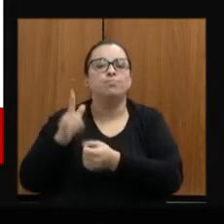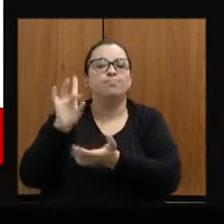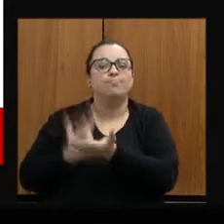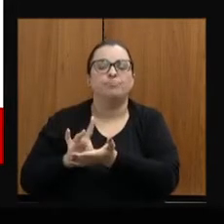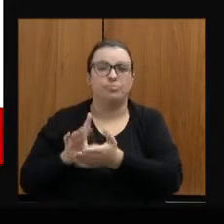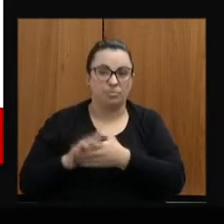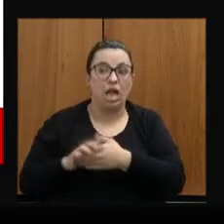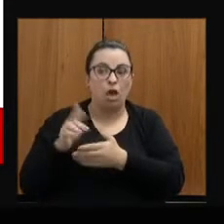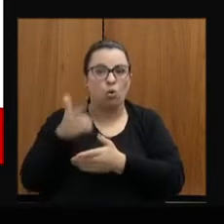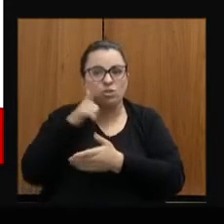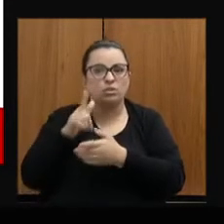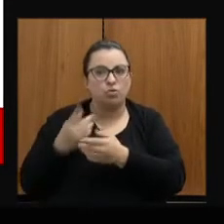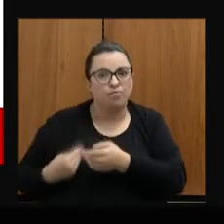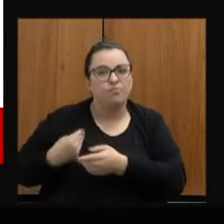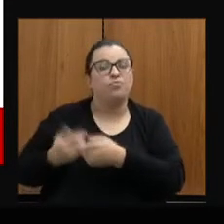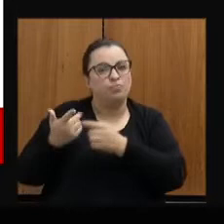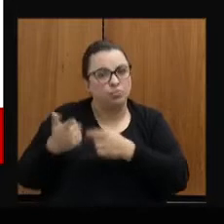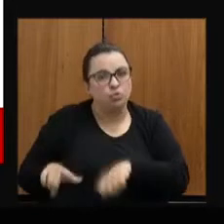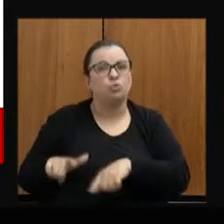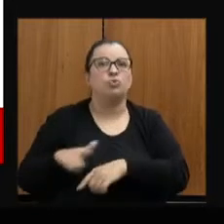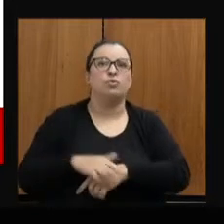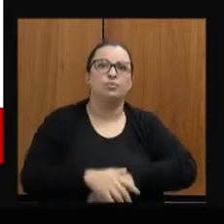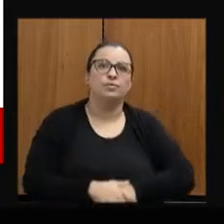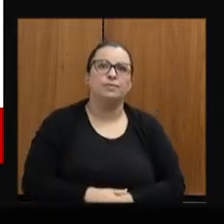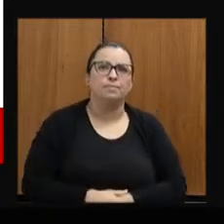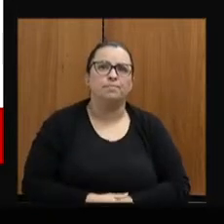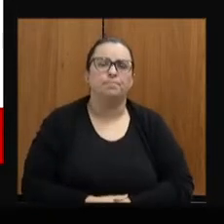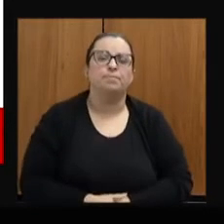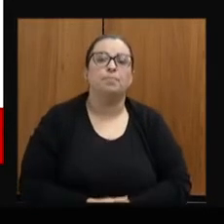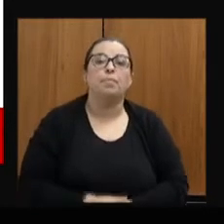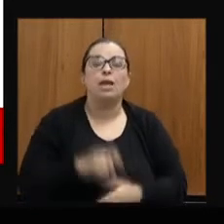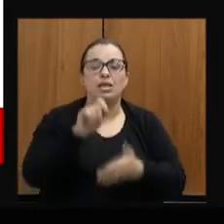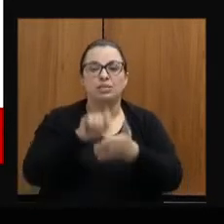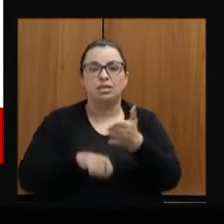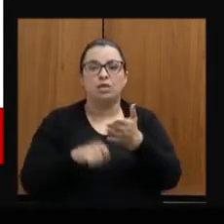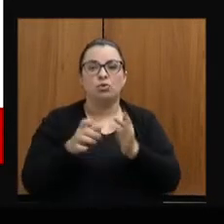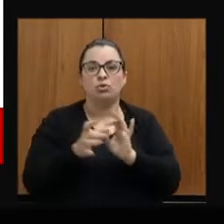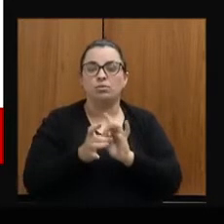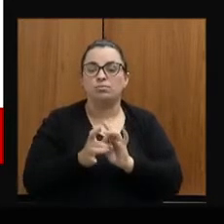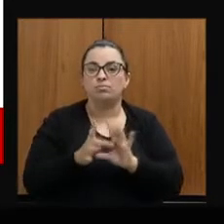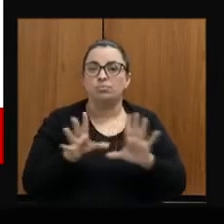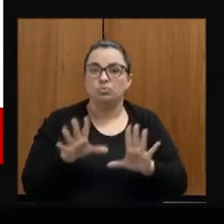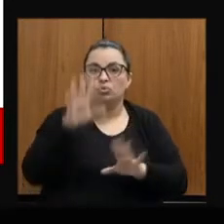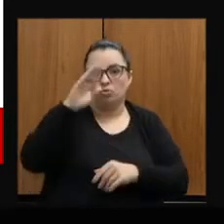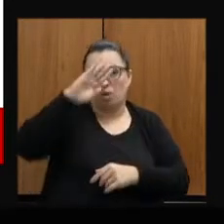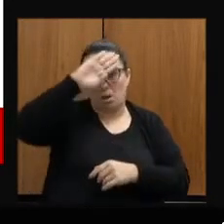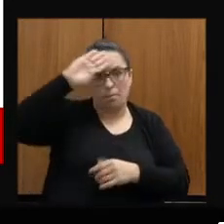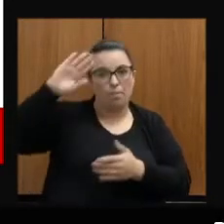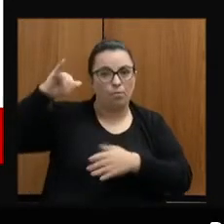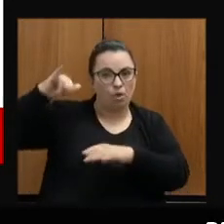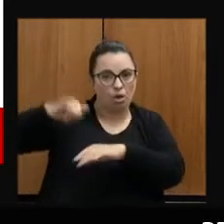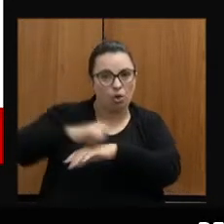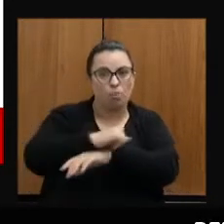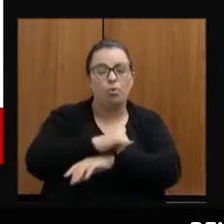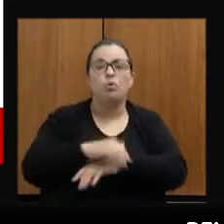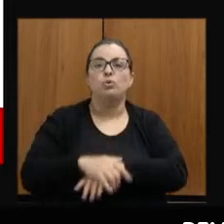e ele respeita aeroportos assinatura da concessão do Aeroporto da Pampulha e